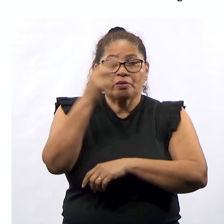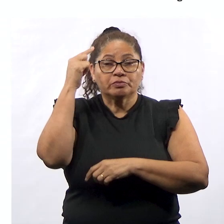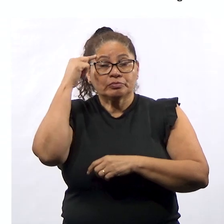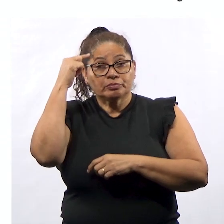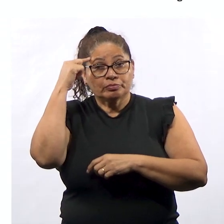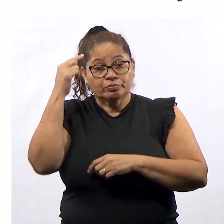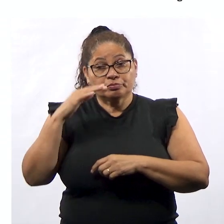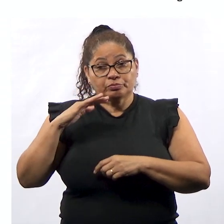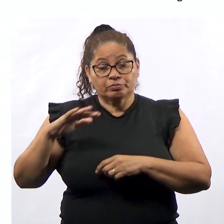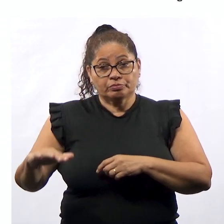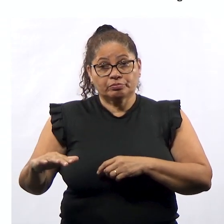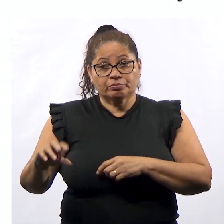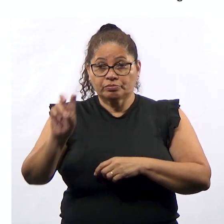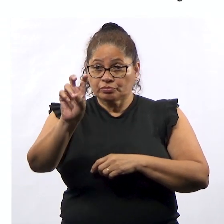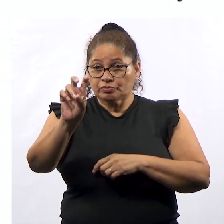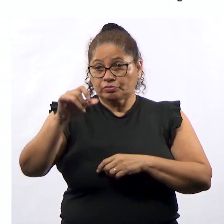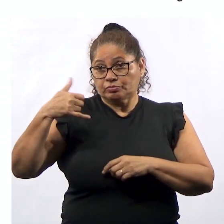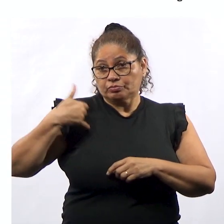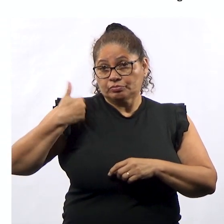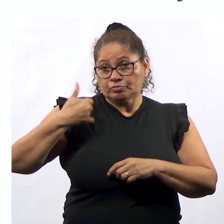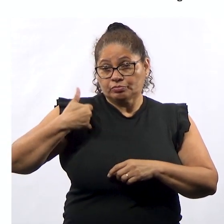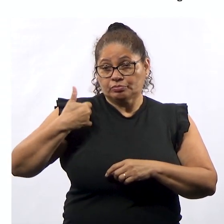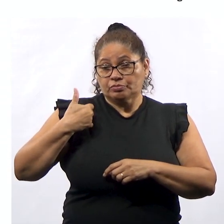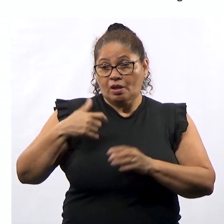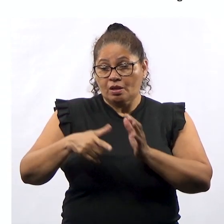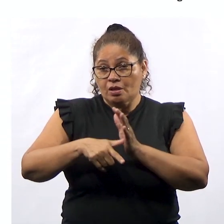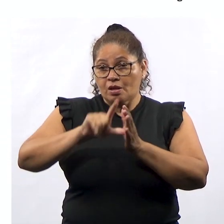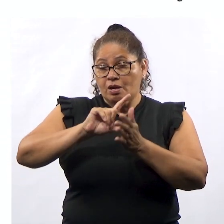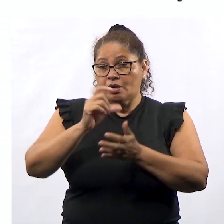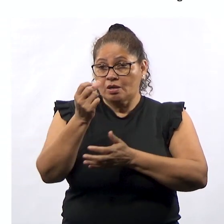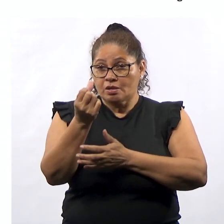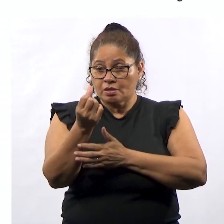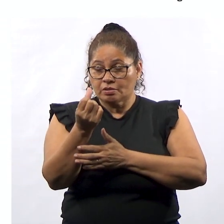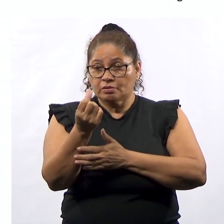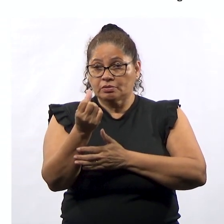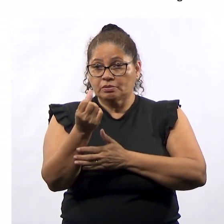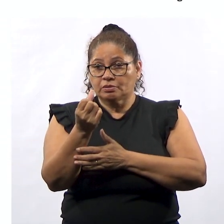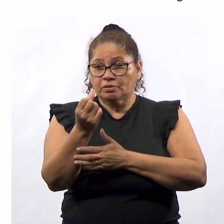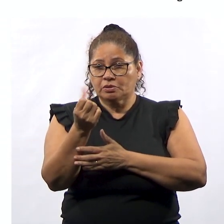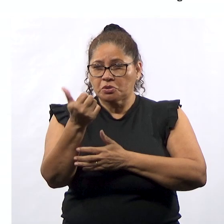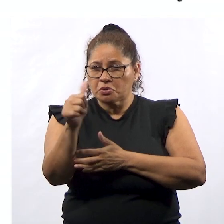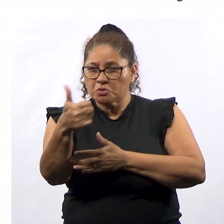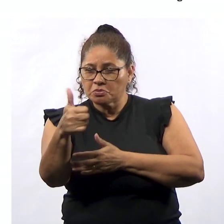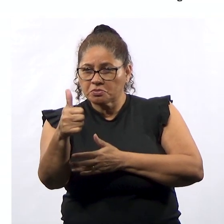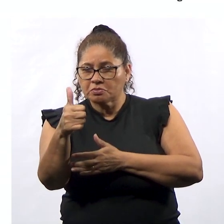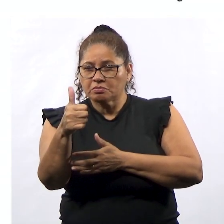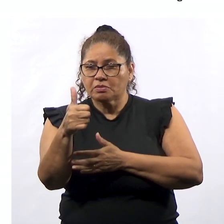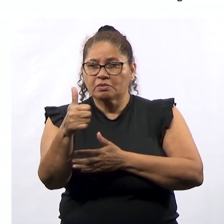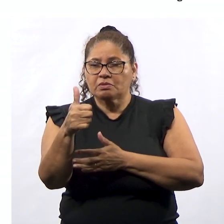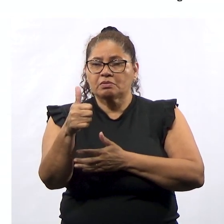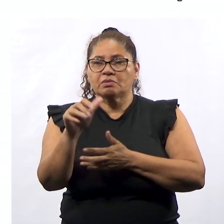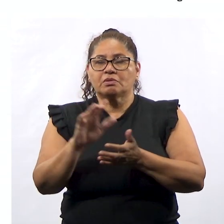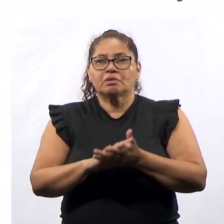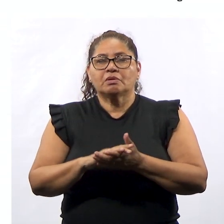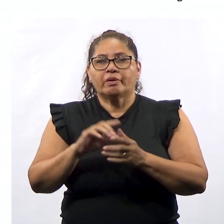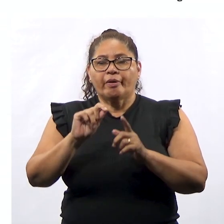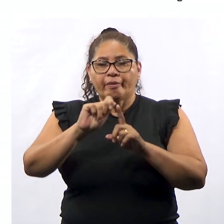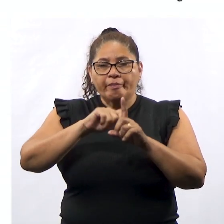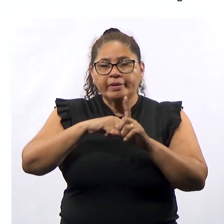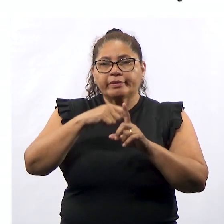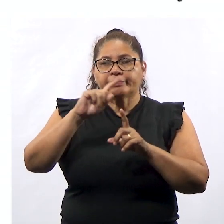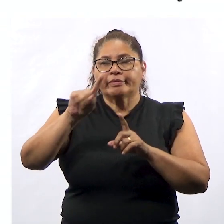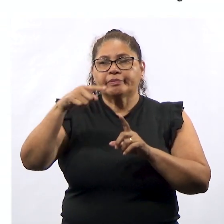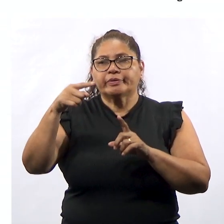que uma criança de 5 anos, antes de completar 5 anos e 11 meses, ela é de uma forma, e um mês